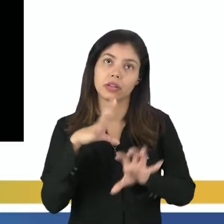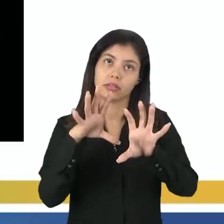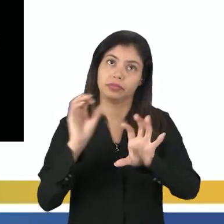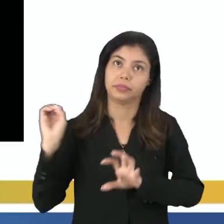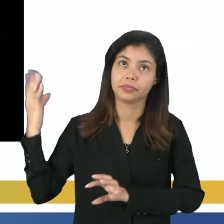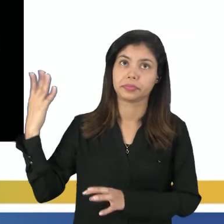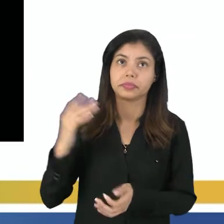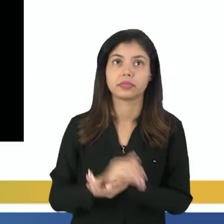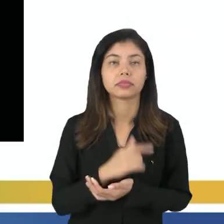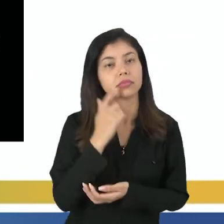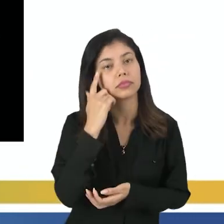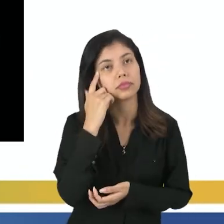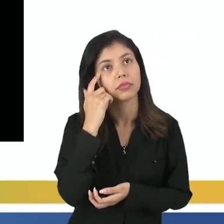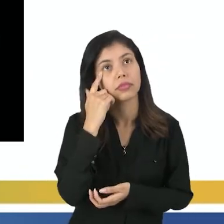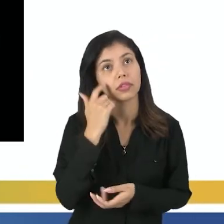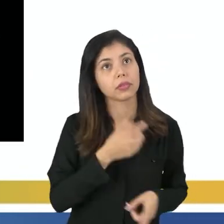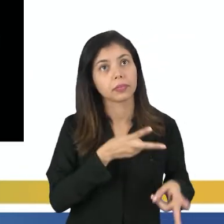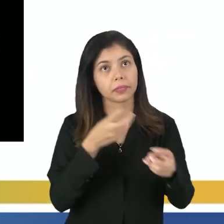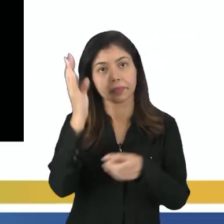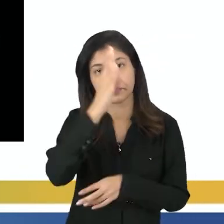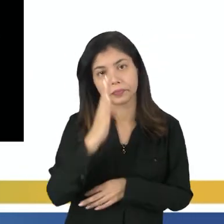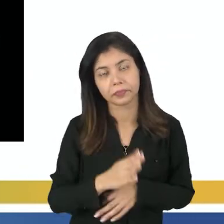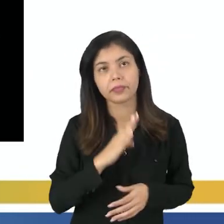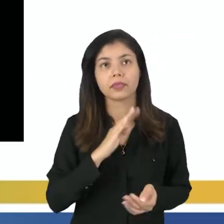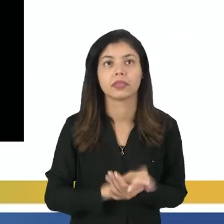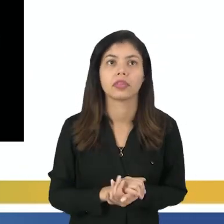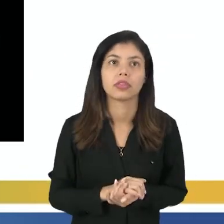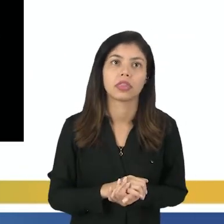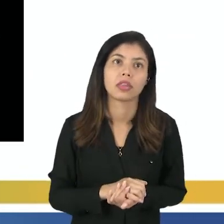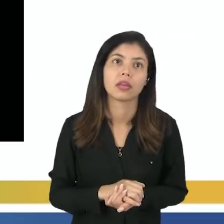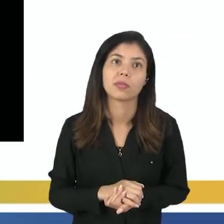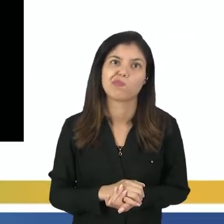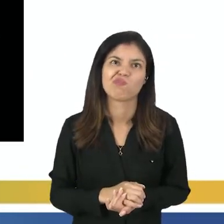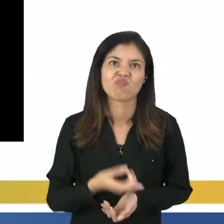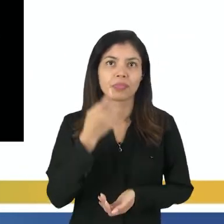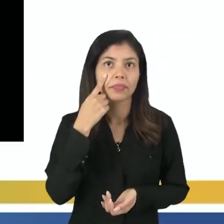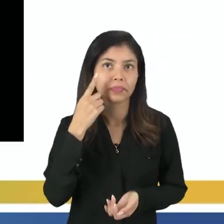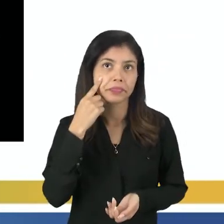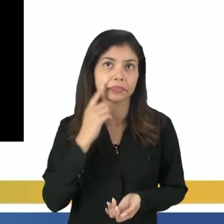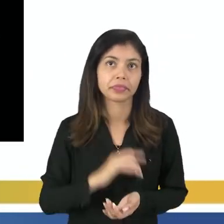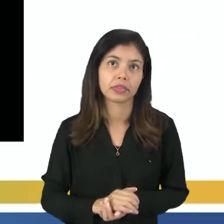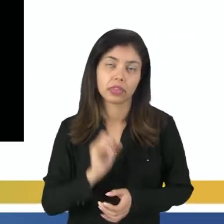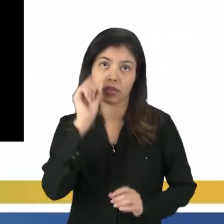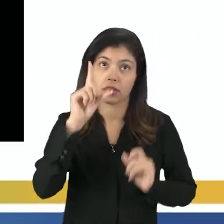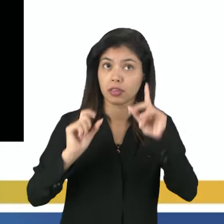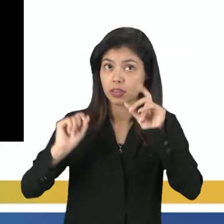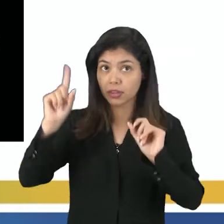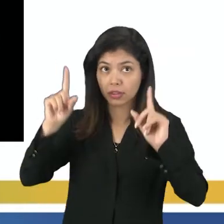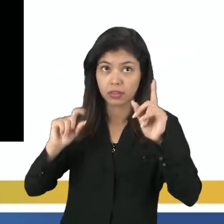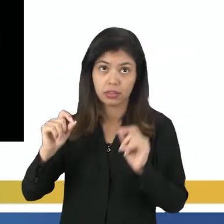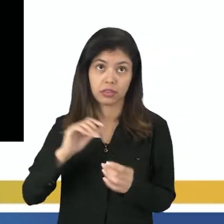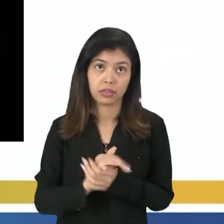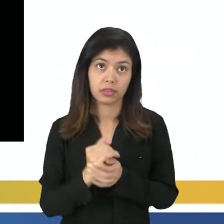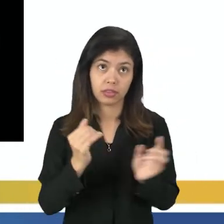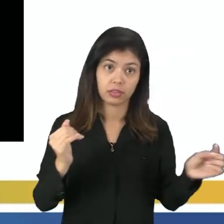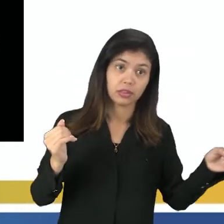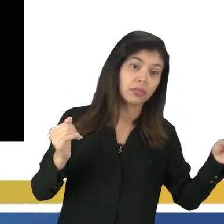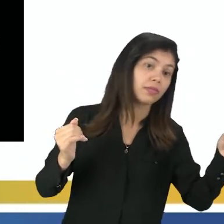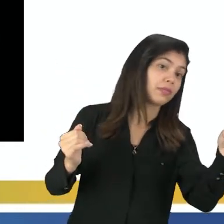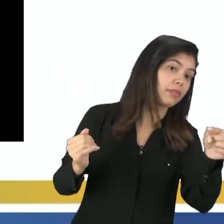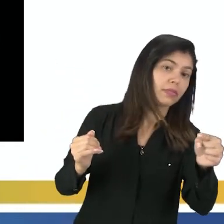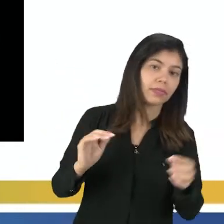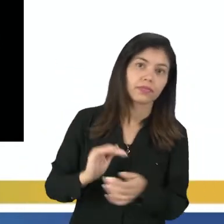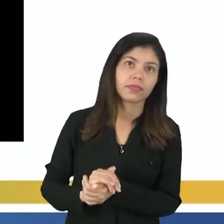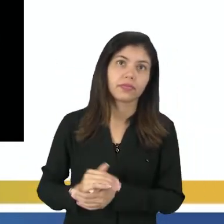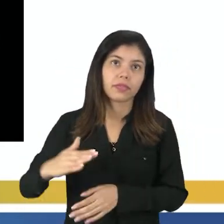um caso que foi observado aqui no Brasil, né? Que dava para observar as estrelas que estavam atrás do Sol, né? Ou seja, a luz